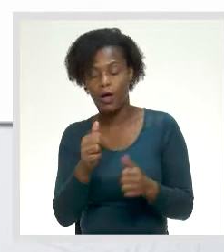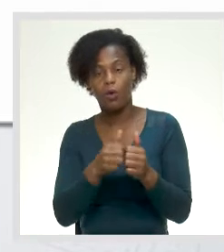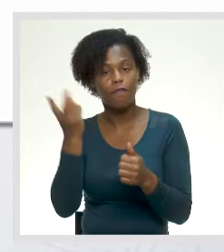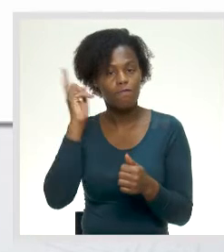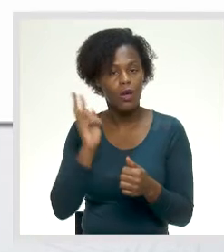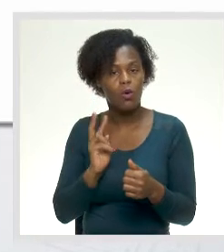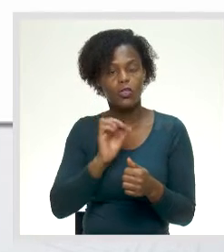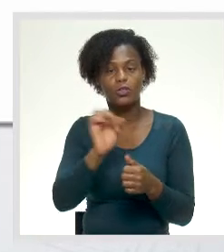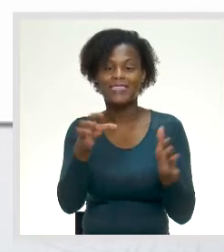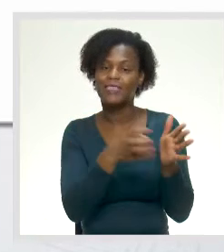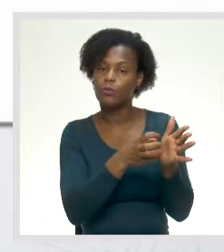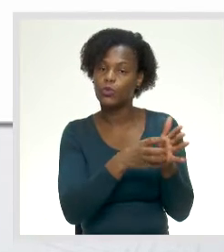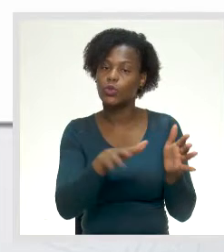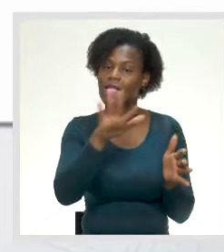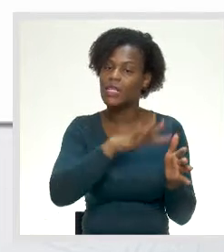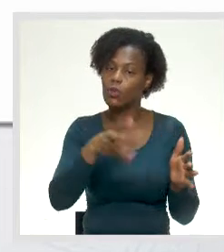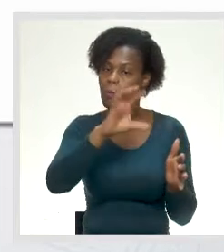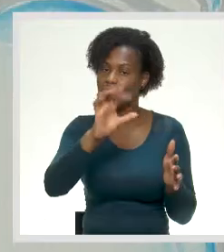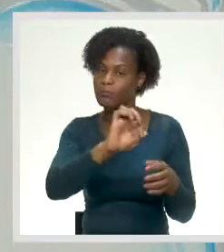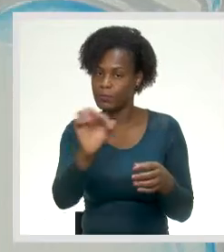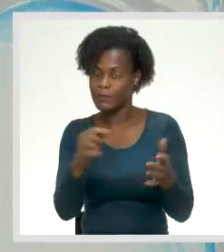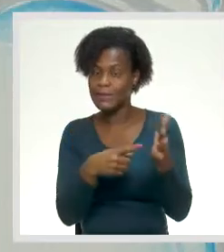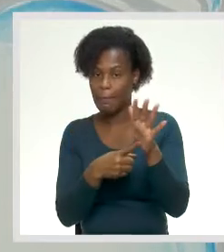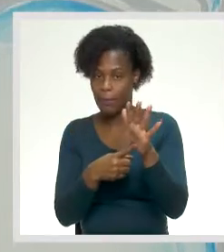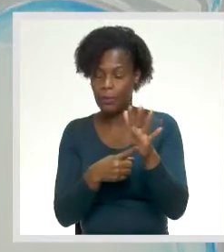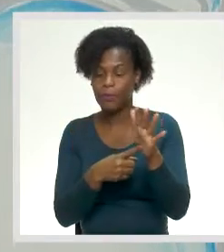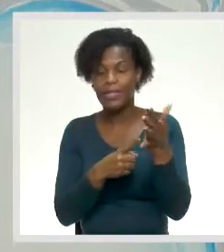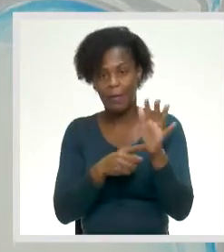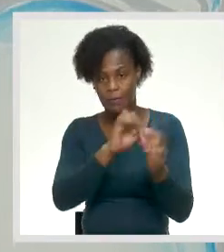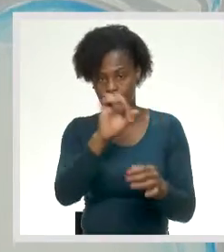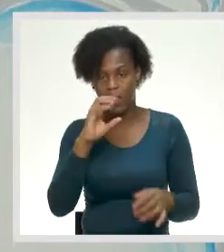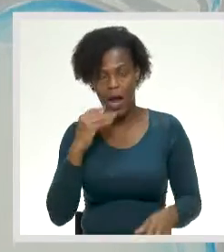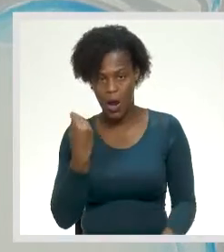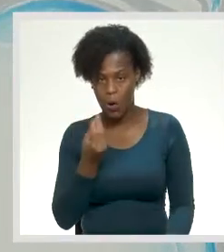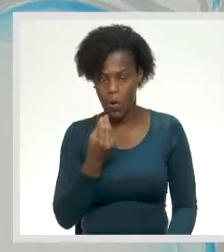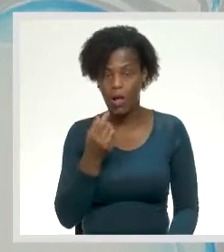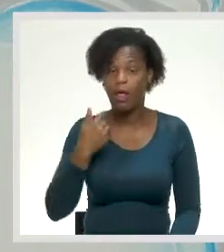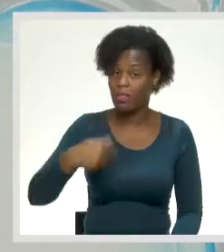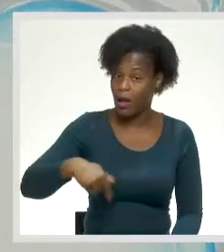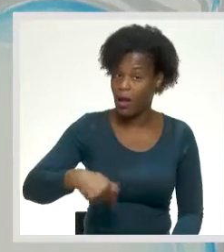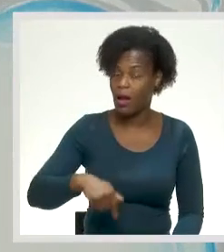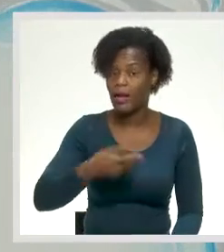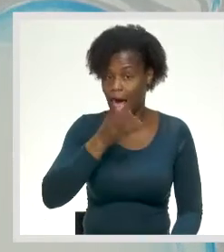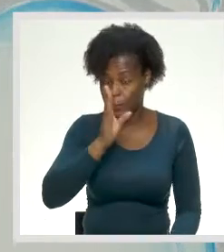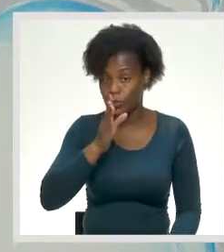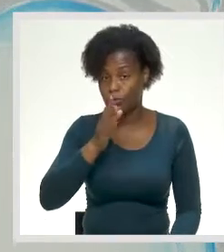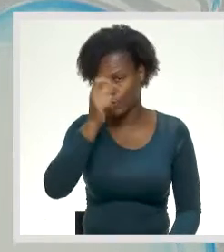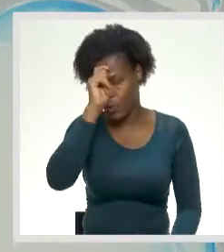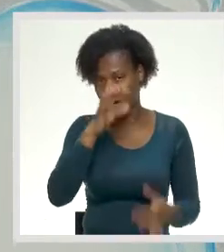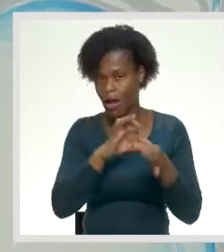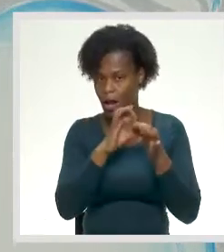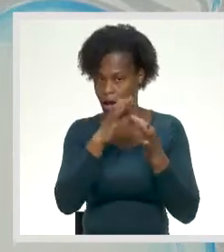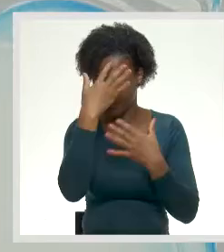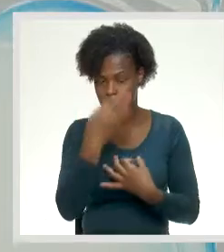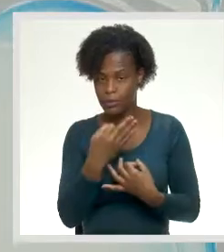os valores e símbolos nacionais. Por exemplo, vocês alunos têm que ter atos cívicos, ou